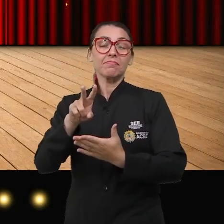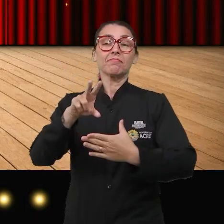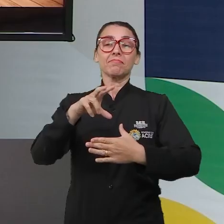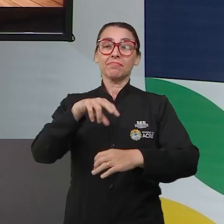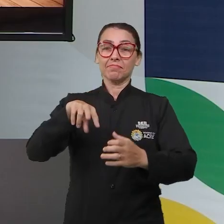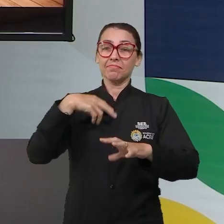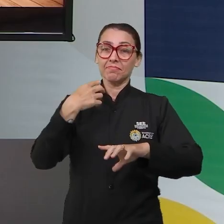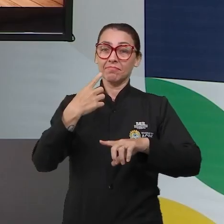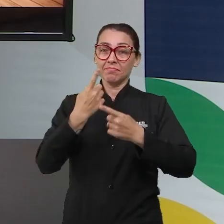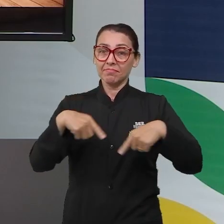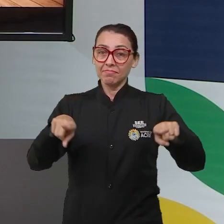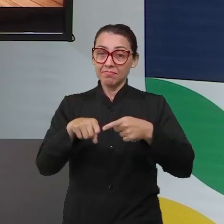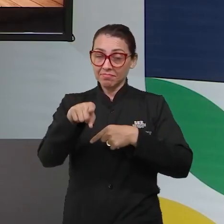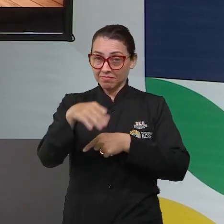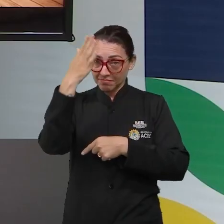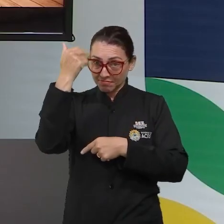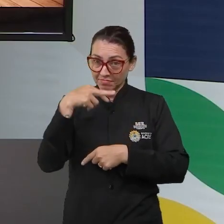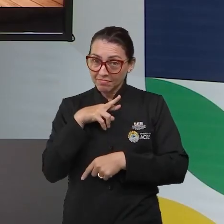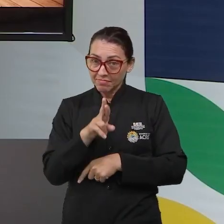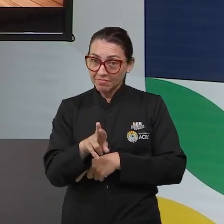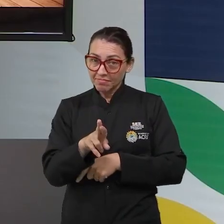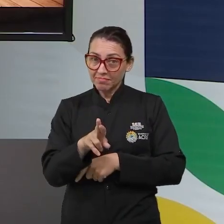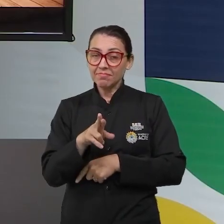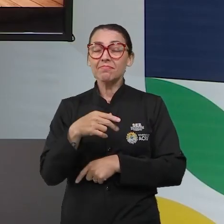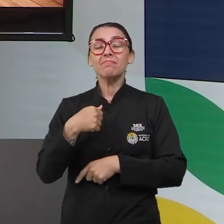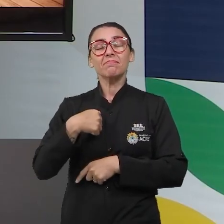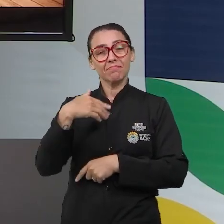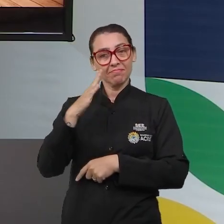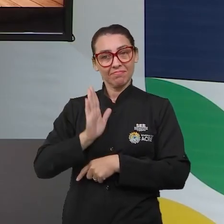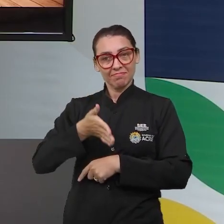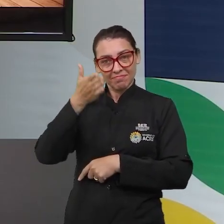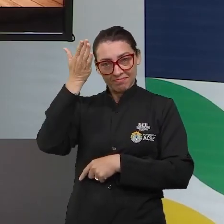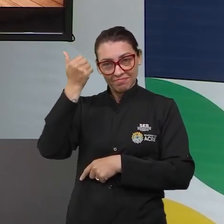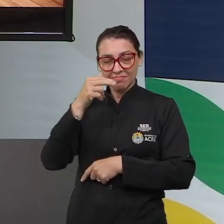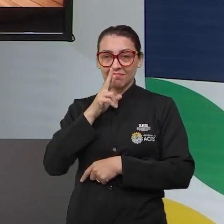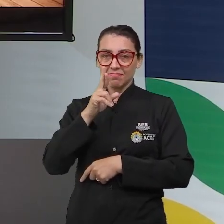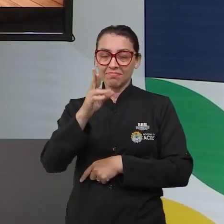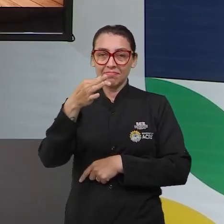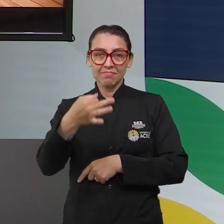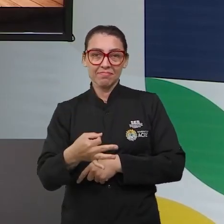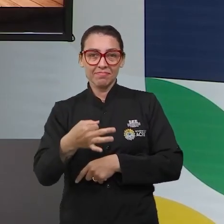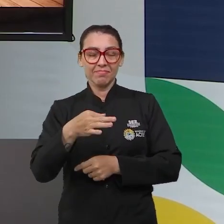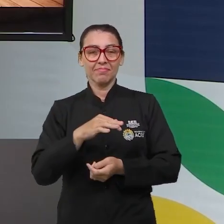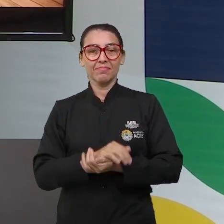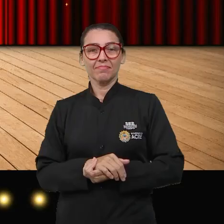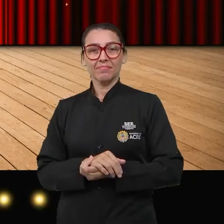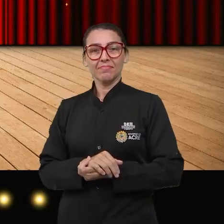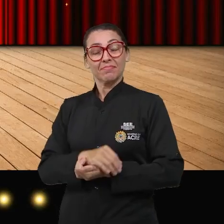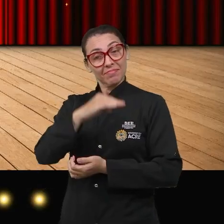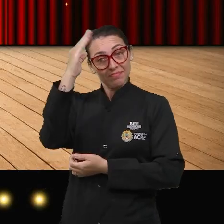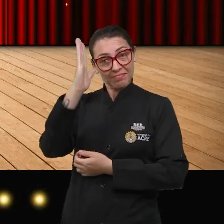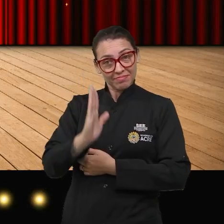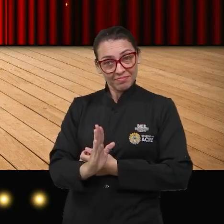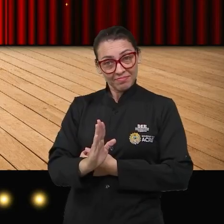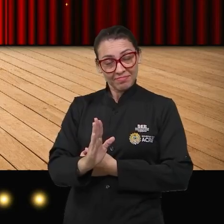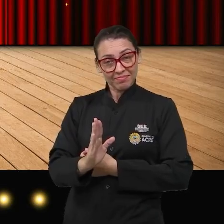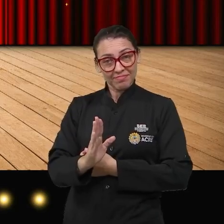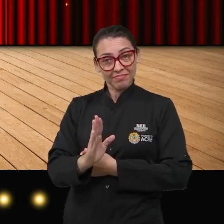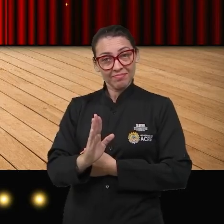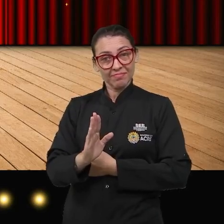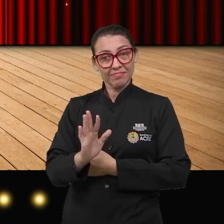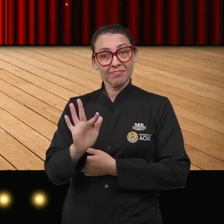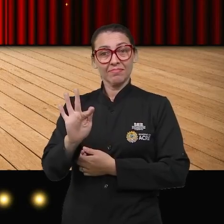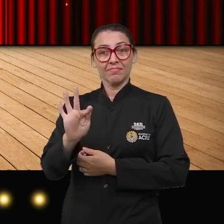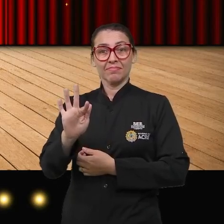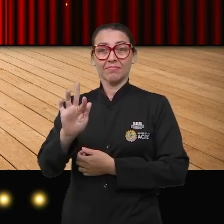certeza você sabe a resposta, não sabe? Eu já sei. Então, a resposta correta, gente, é Brasil, é o frevo